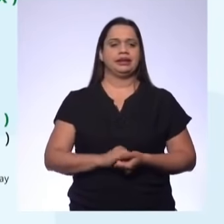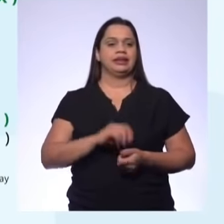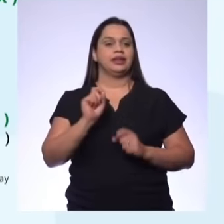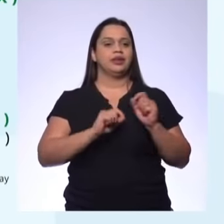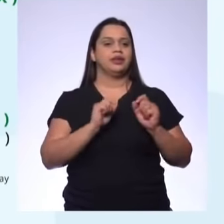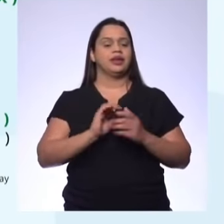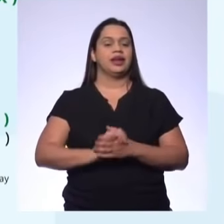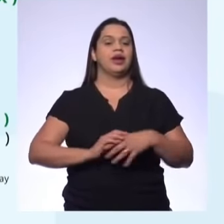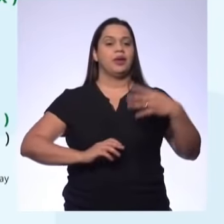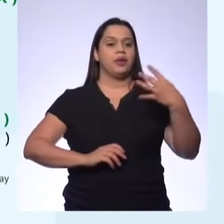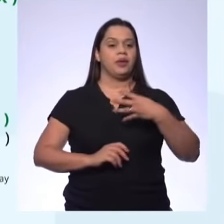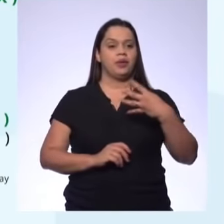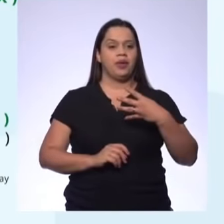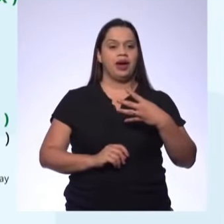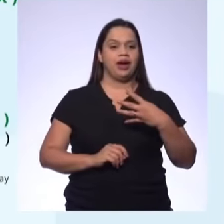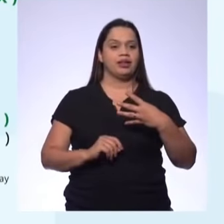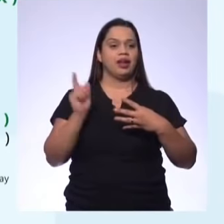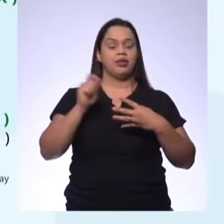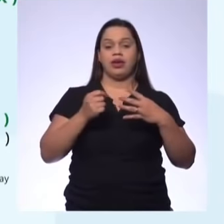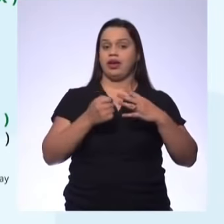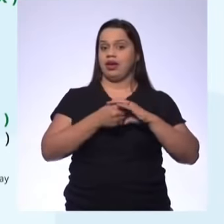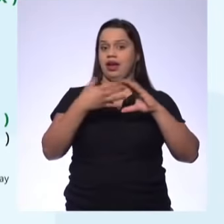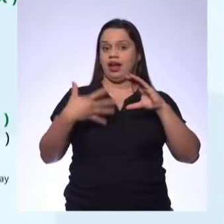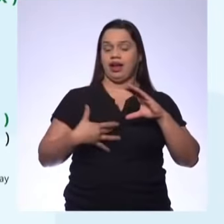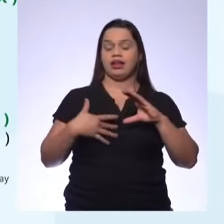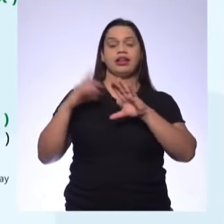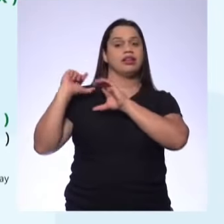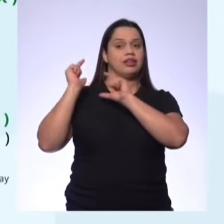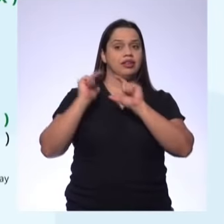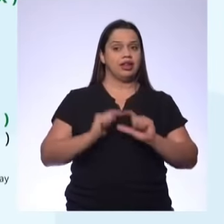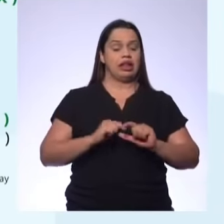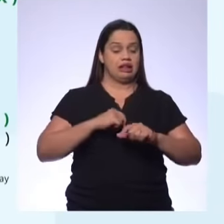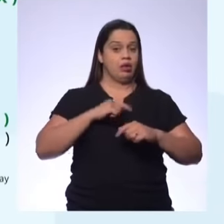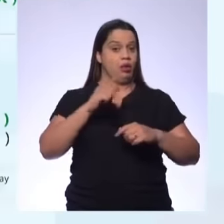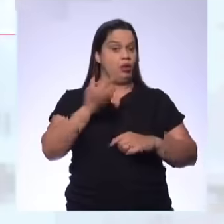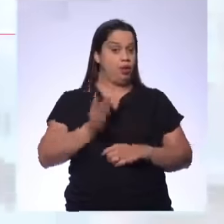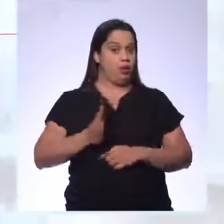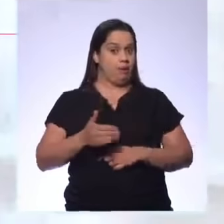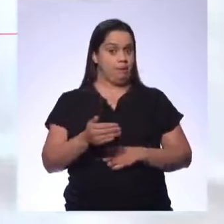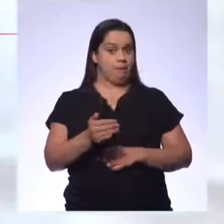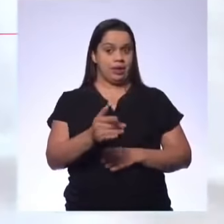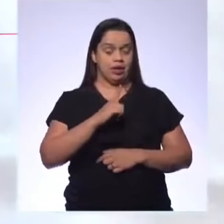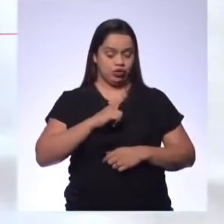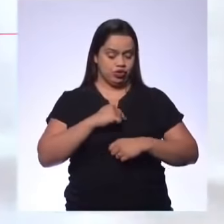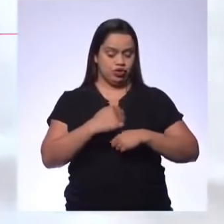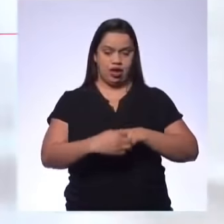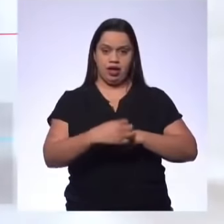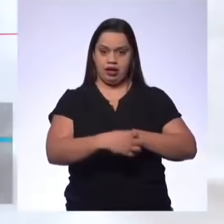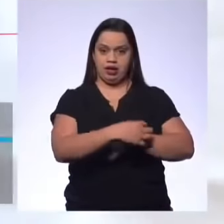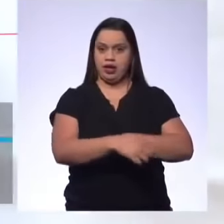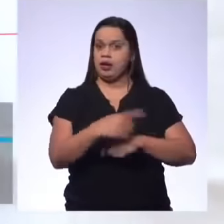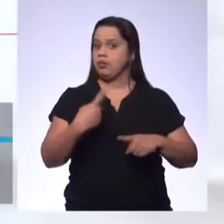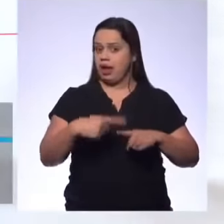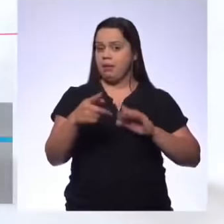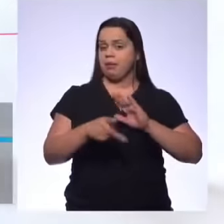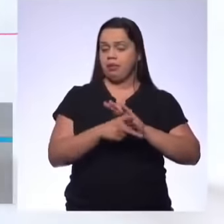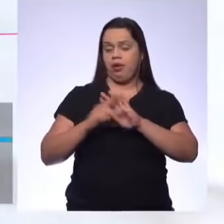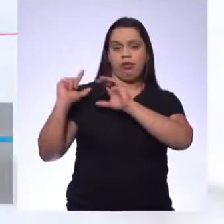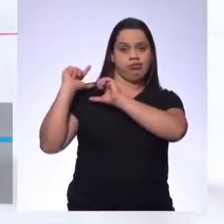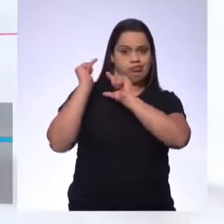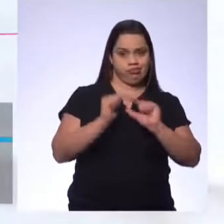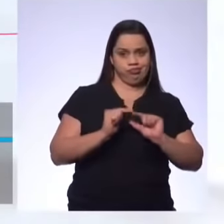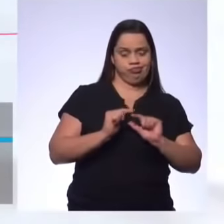características herdadas é então é genético ele tem escama porque o peixe né era esse traço genético